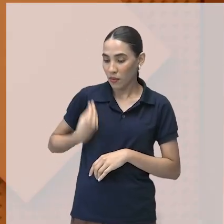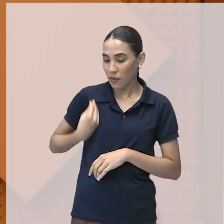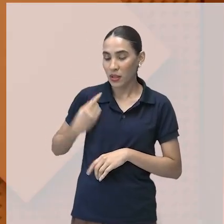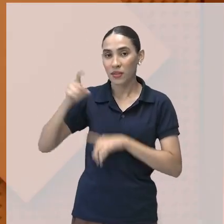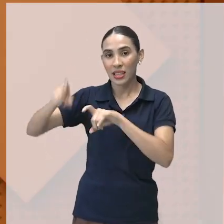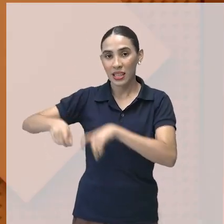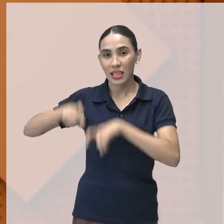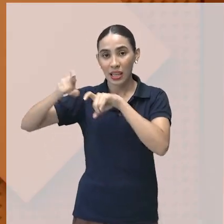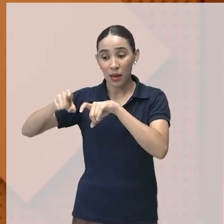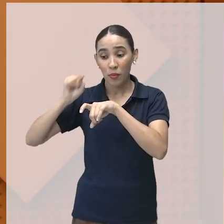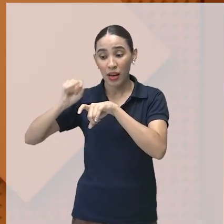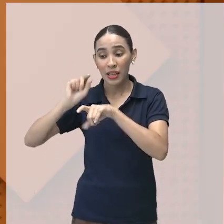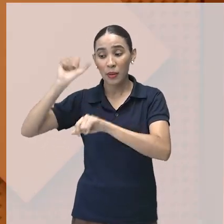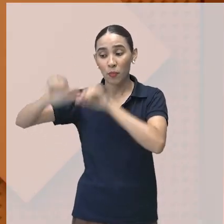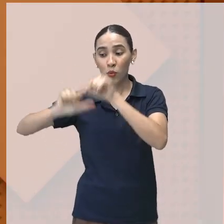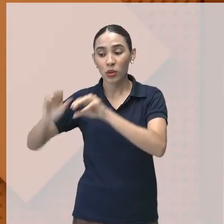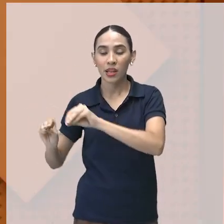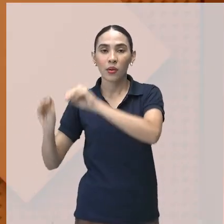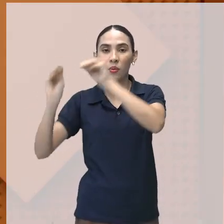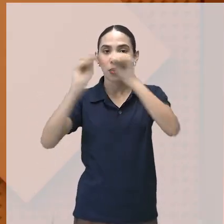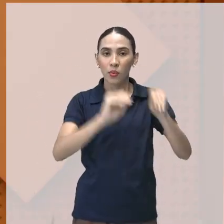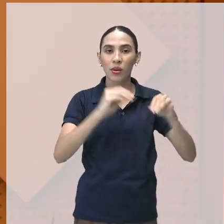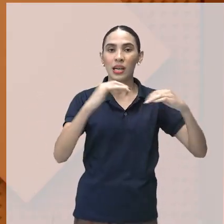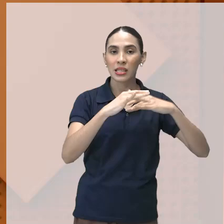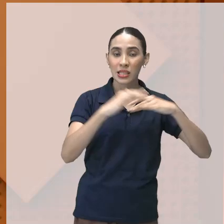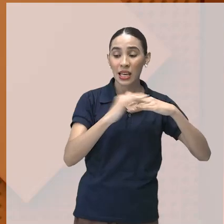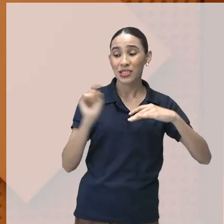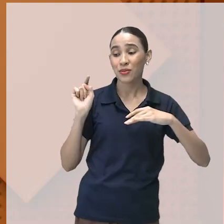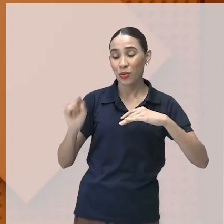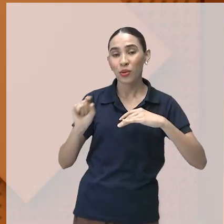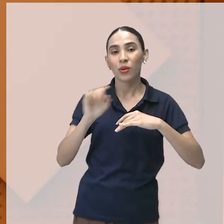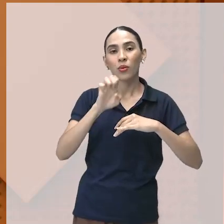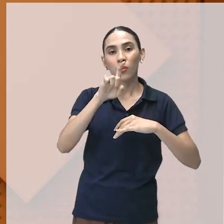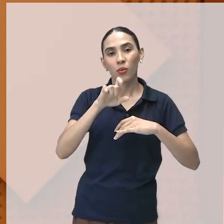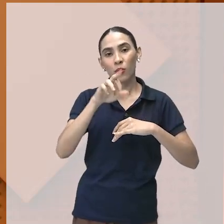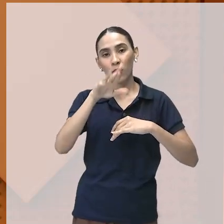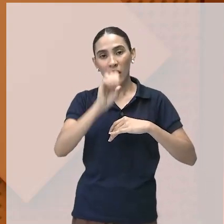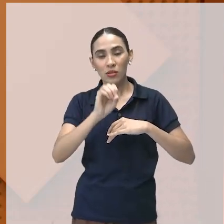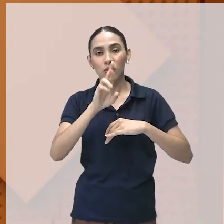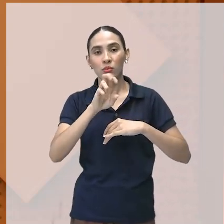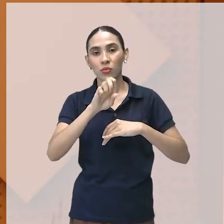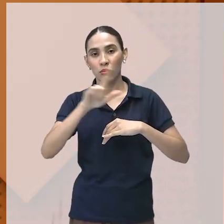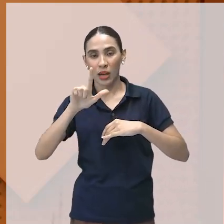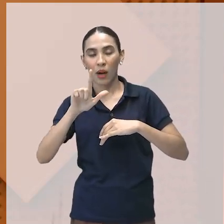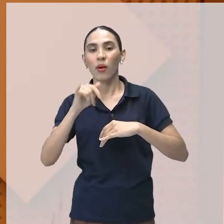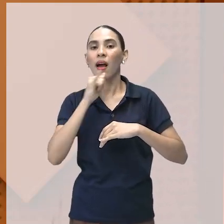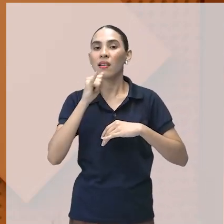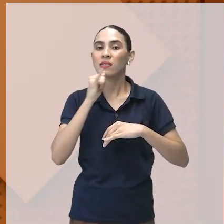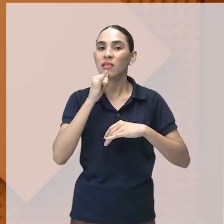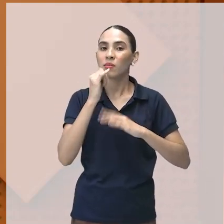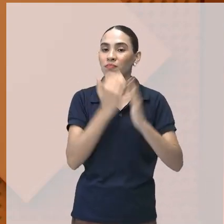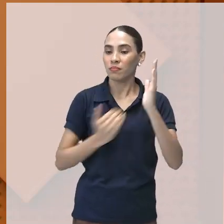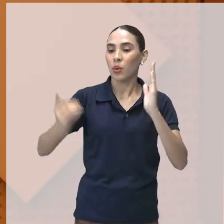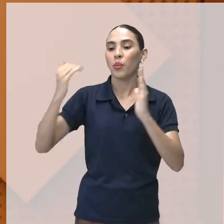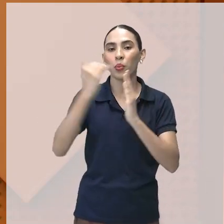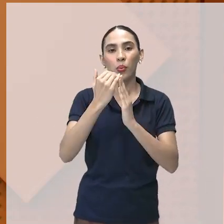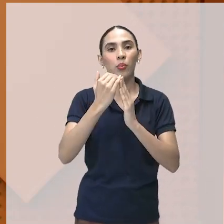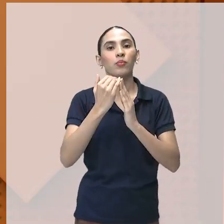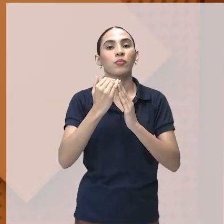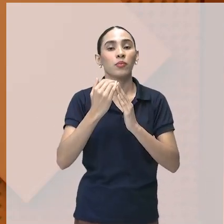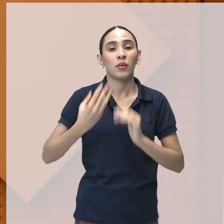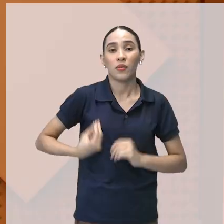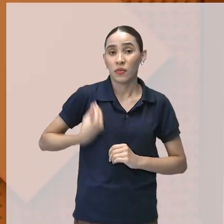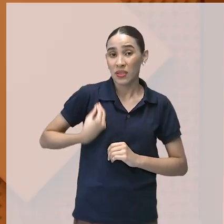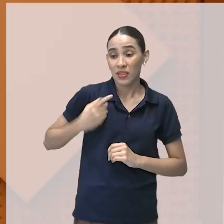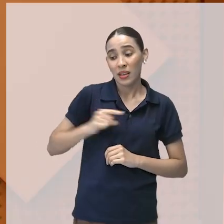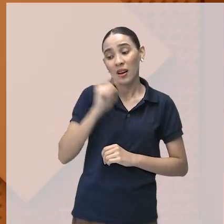cidade. Foi o êxodo rural que fez com que a população urbana, a população vivendo em cidades, superasse a população que vivia